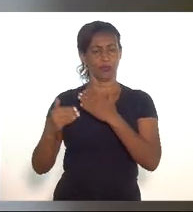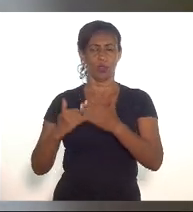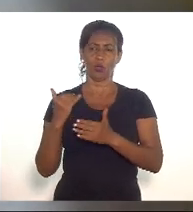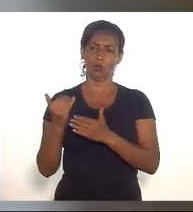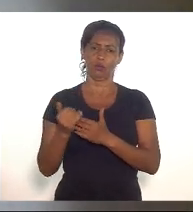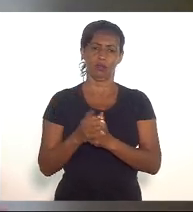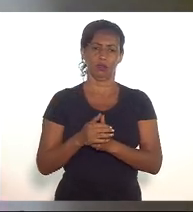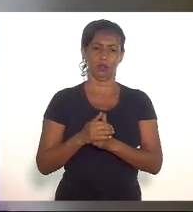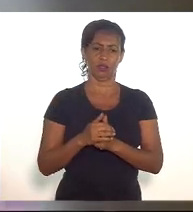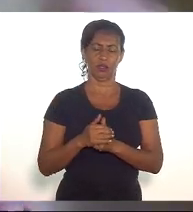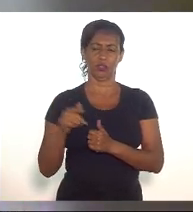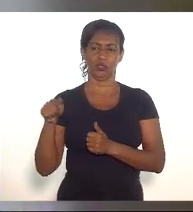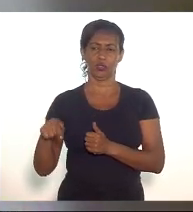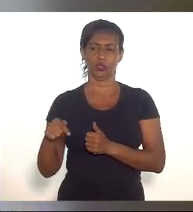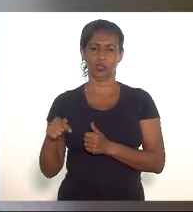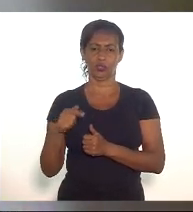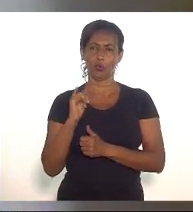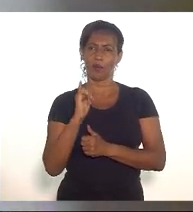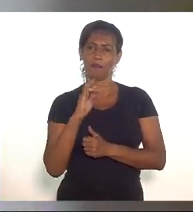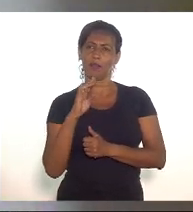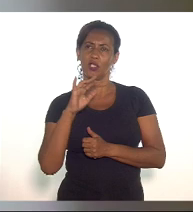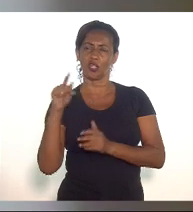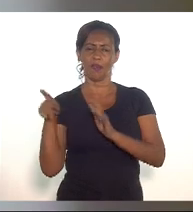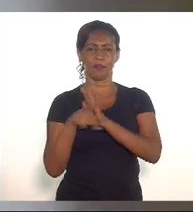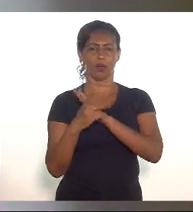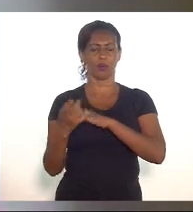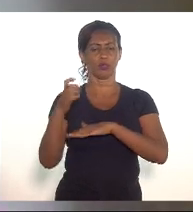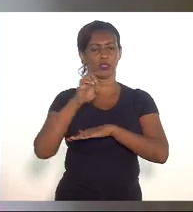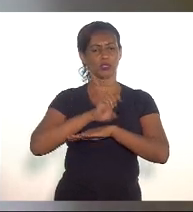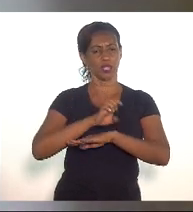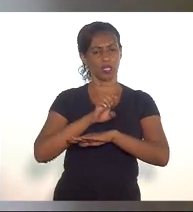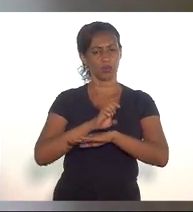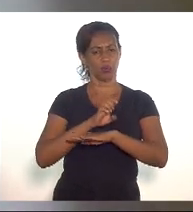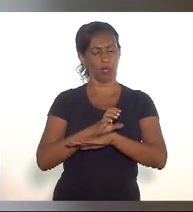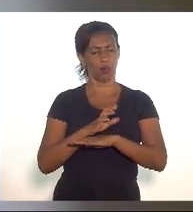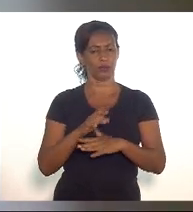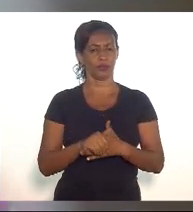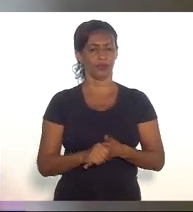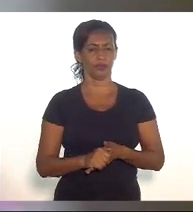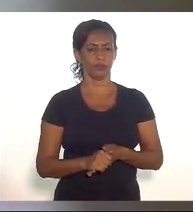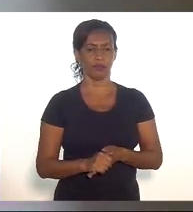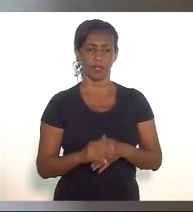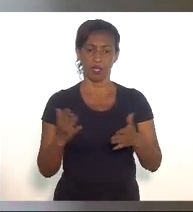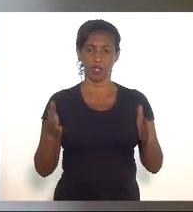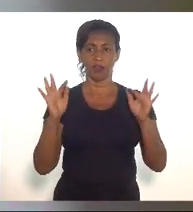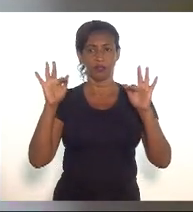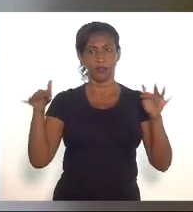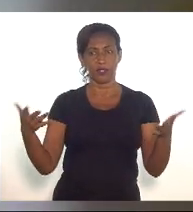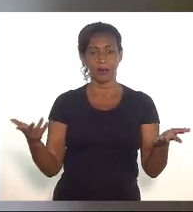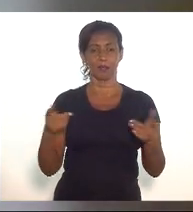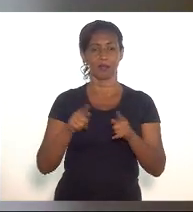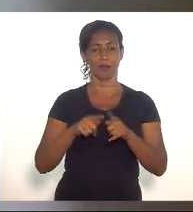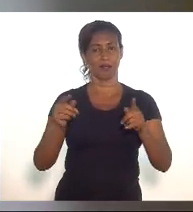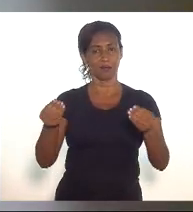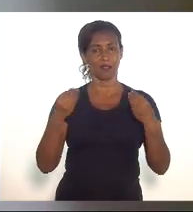proporções, é óbvio, de uma espécie de BGE estadual, como o Luiz Paulo mencionou. E, finalmente, dizer que